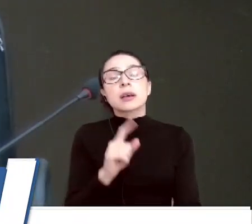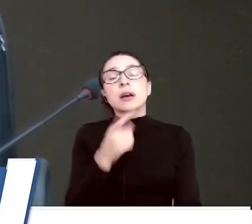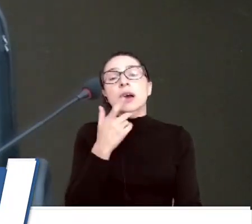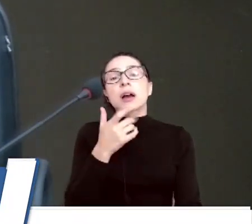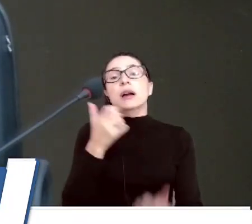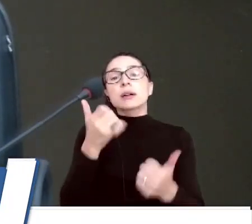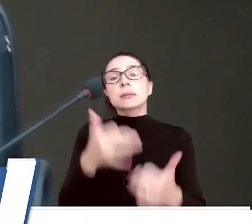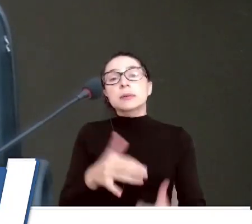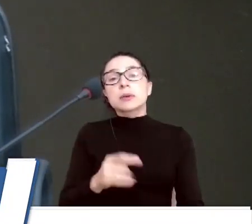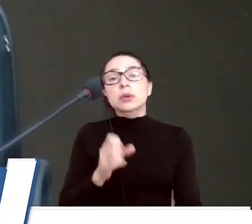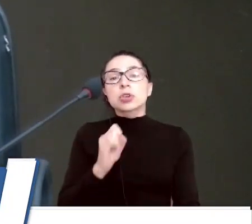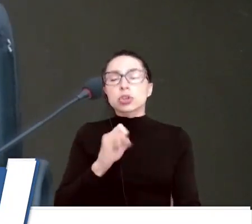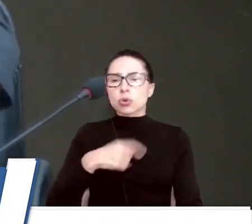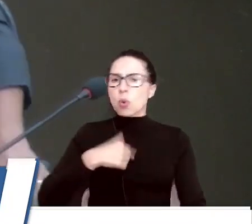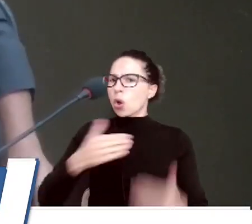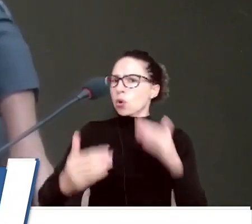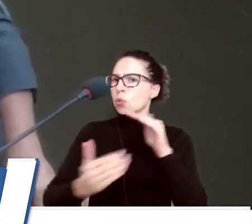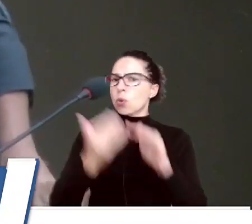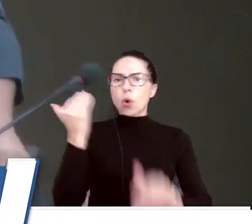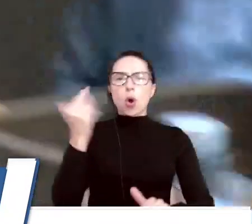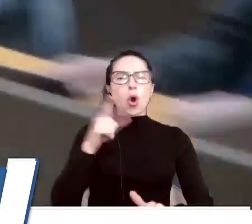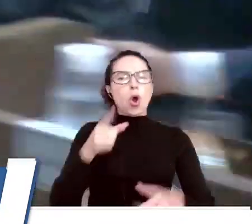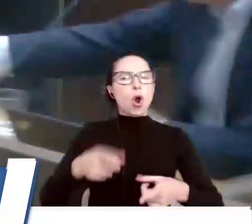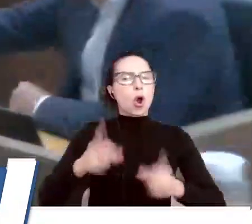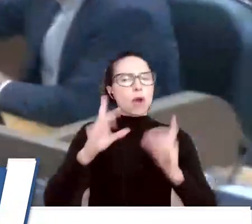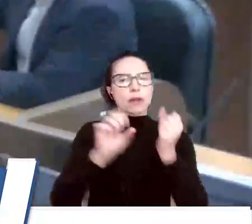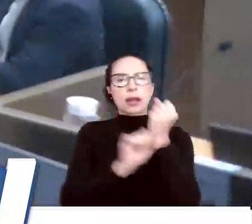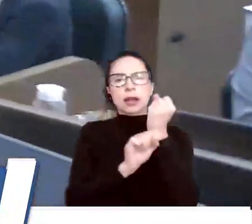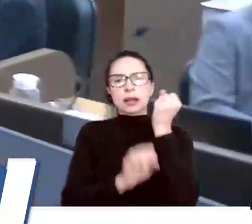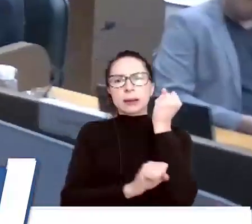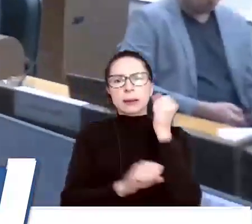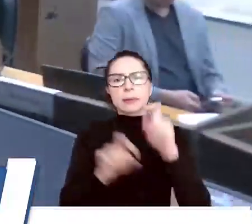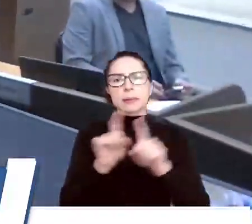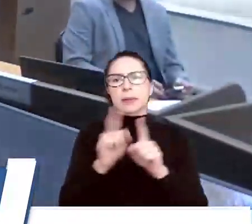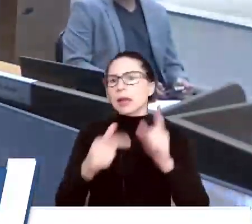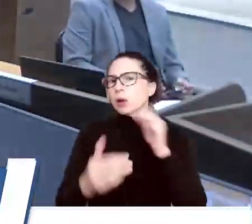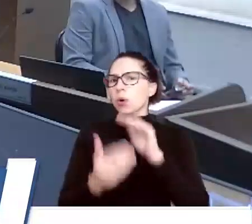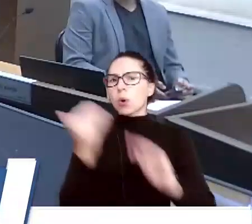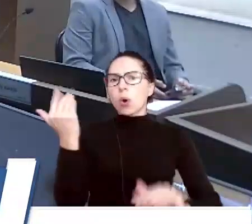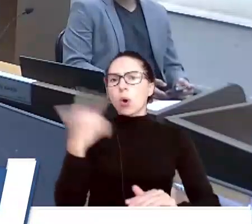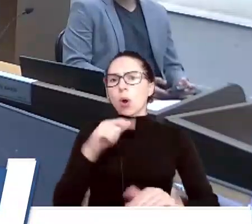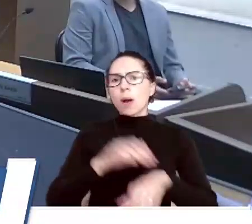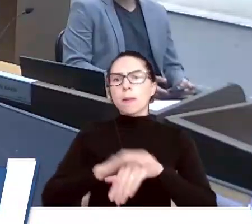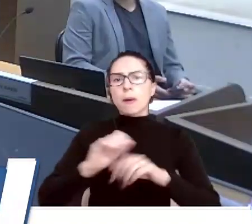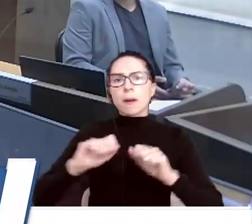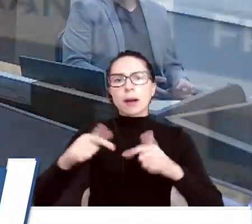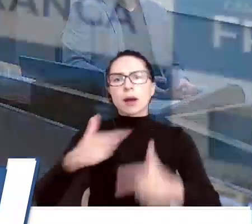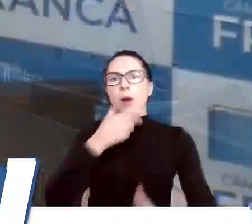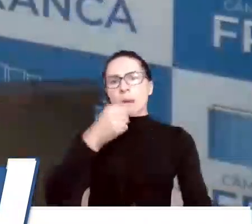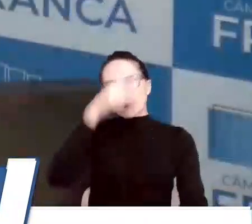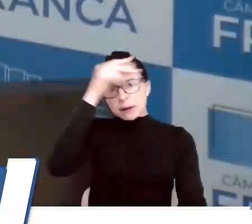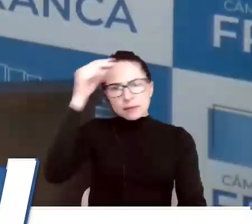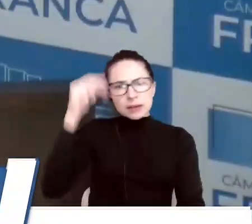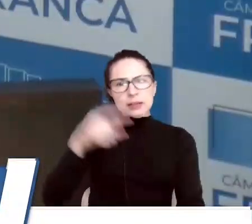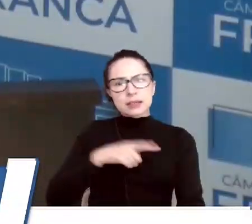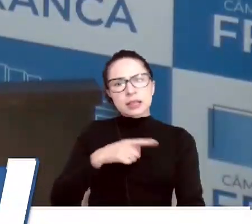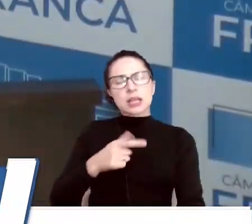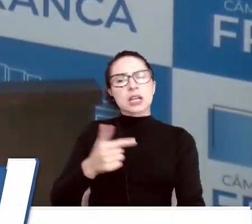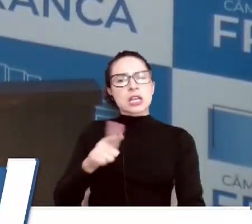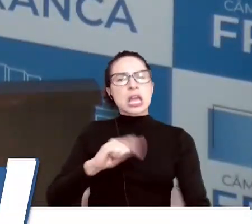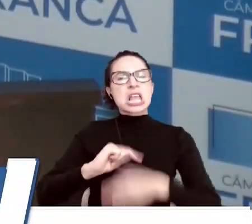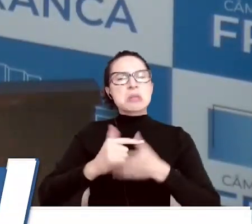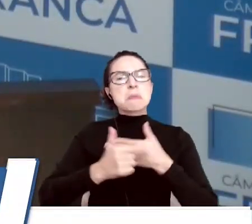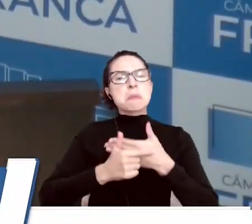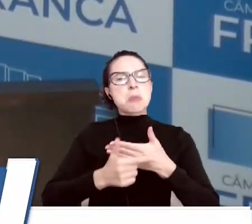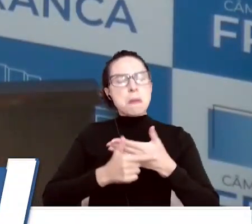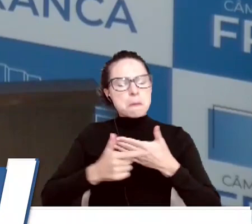seguinte, sou radicalmente contra a privatização da Sabesp, sou contra o posicionamento que o prefeito tem feito o papel aqui que